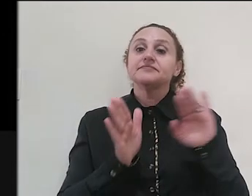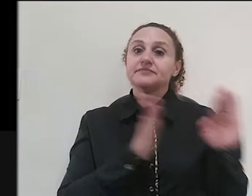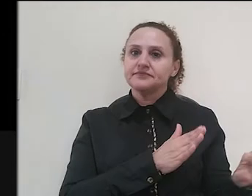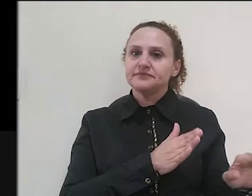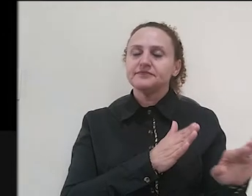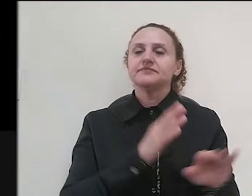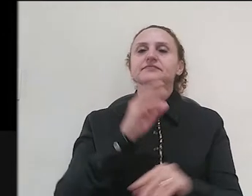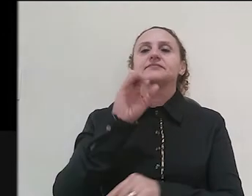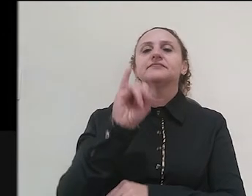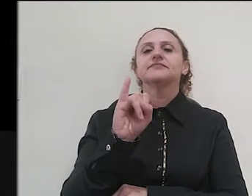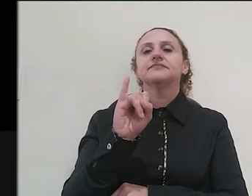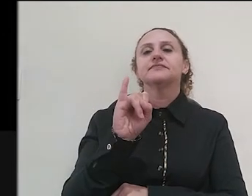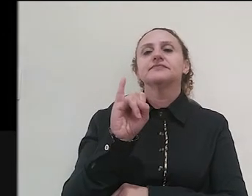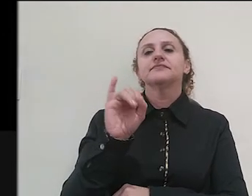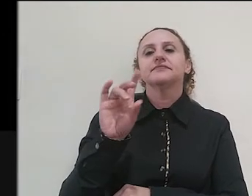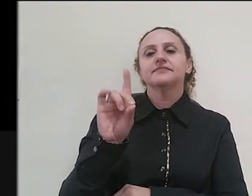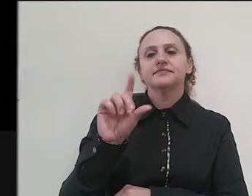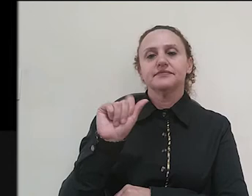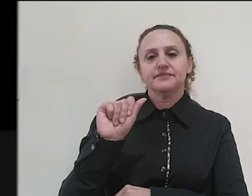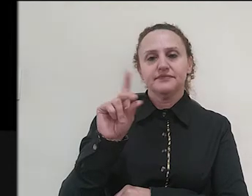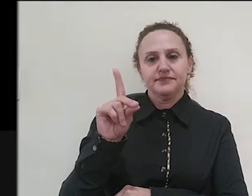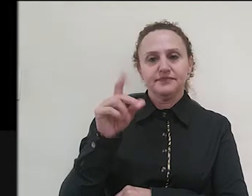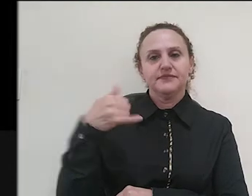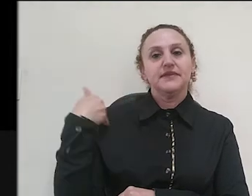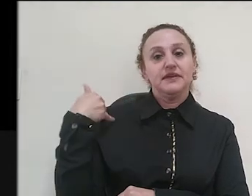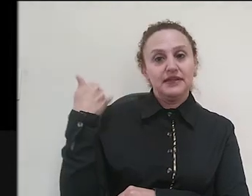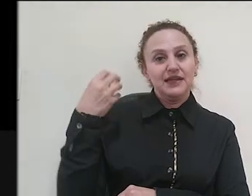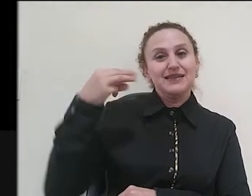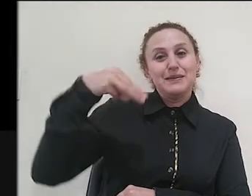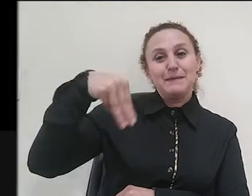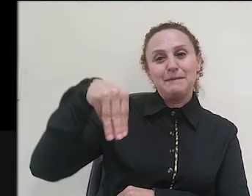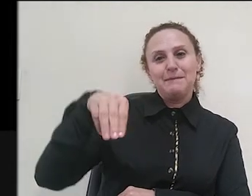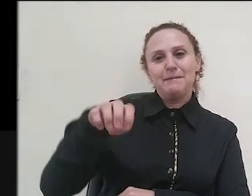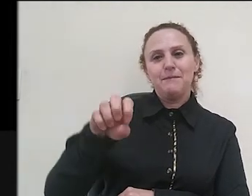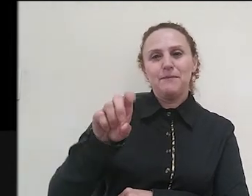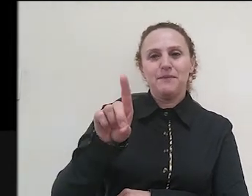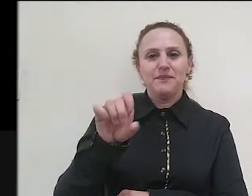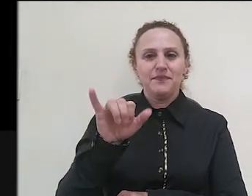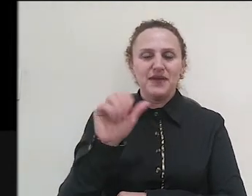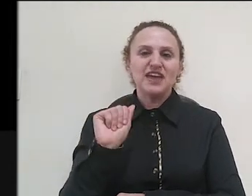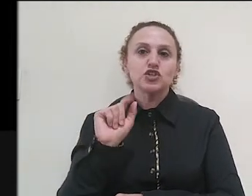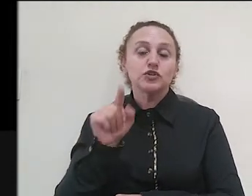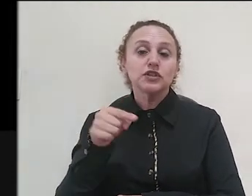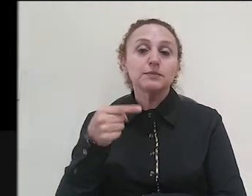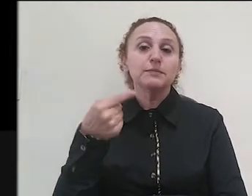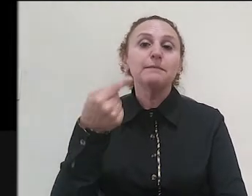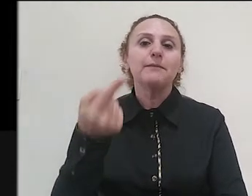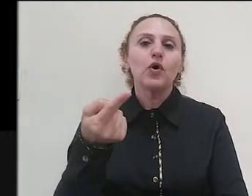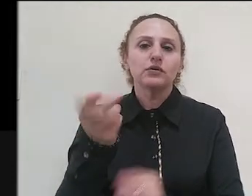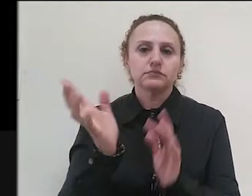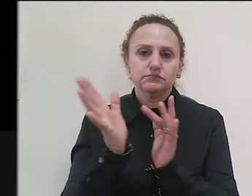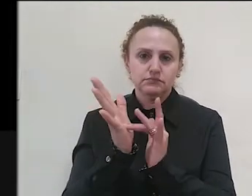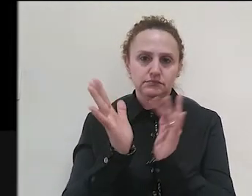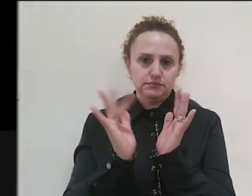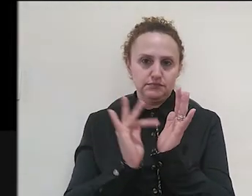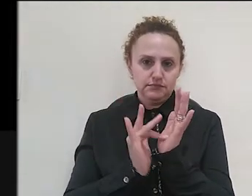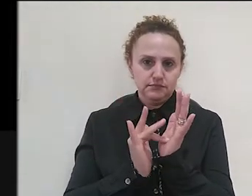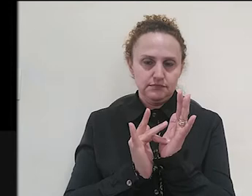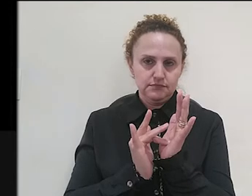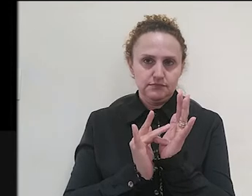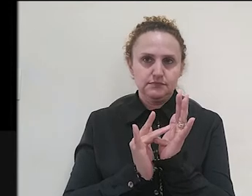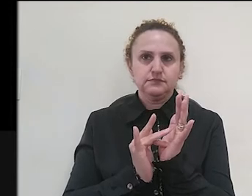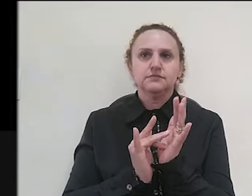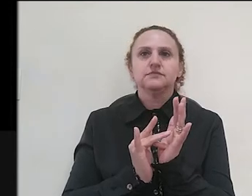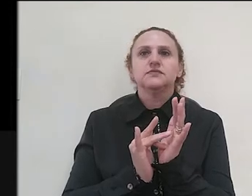Média é o período, então, que vem depois do nascimento de Cristo, a gente pode dizer, né? Então, que a gente vai colocar por aí. Quando